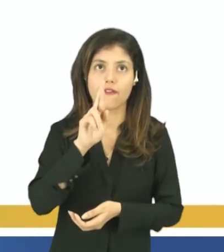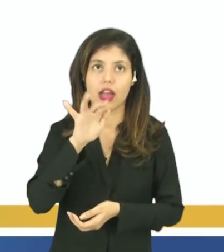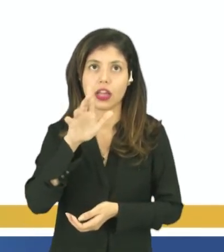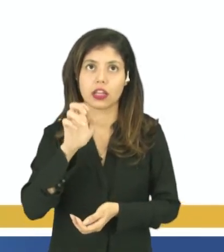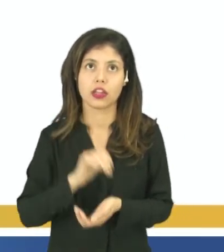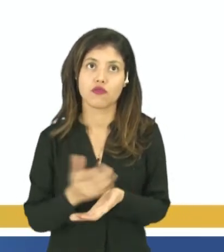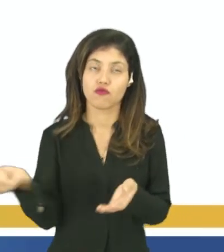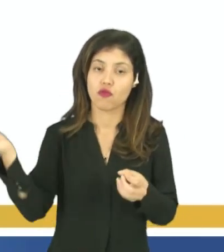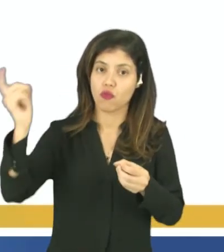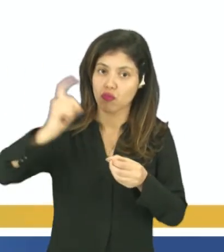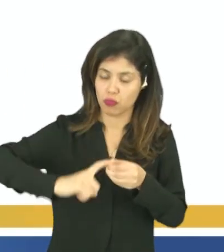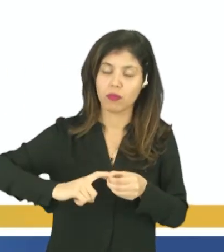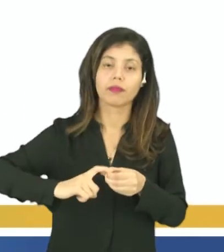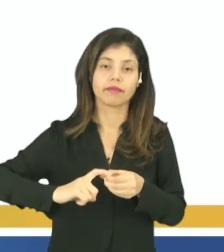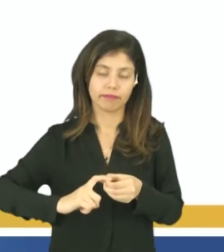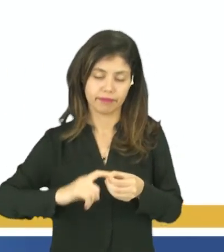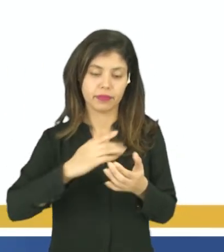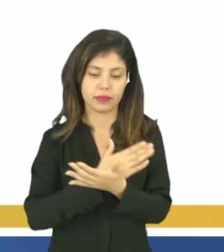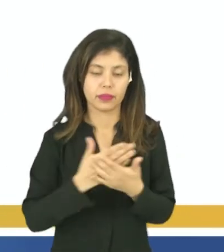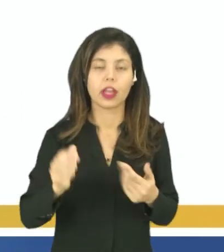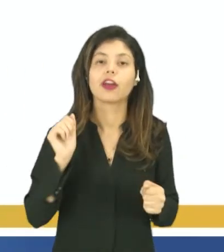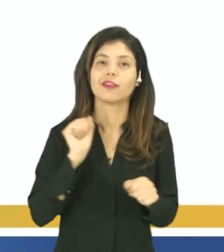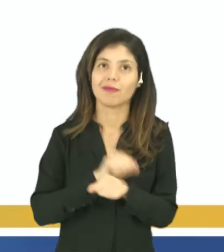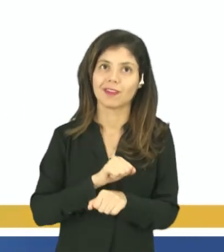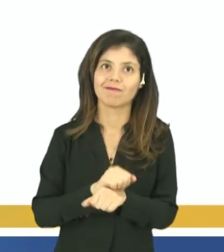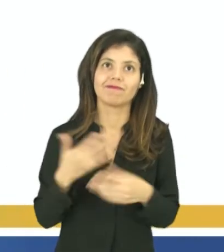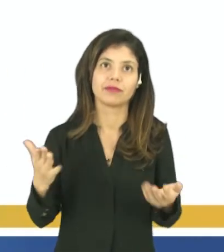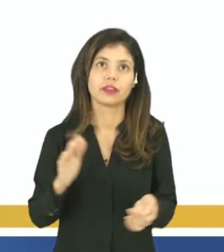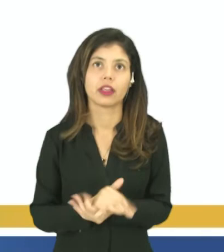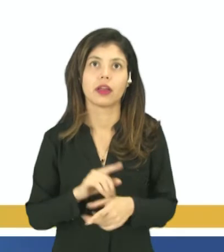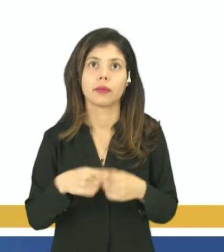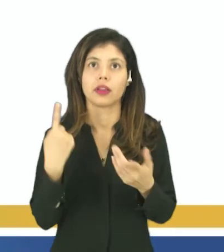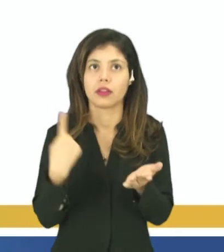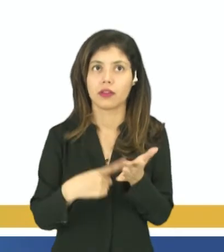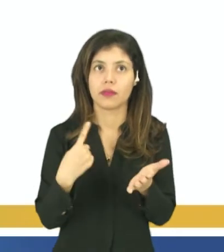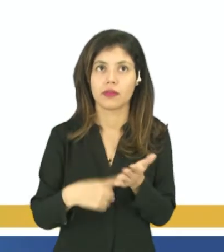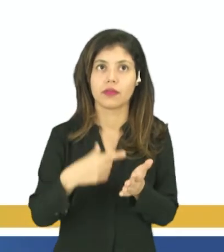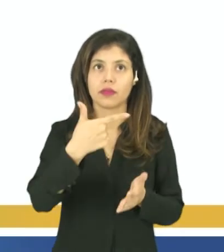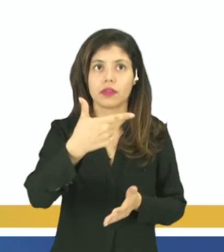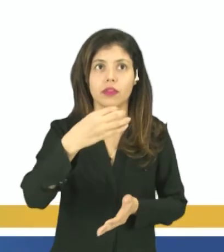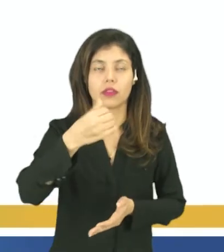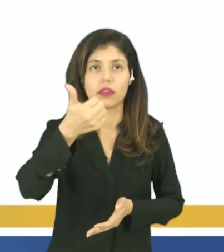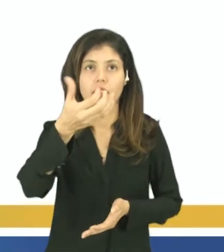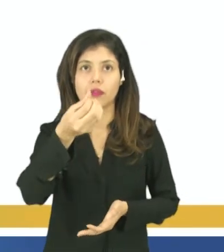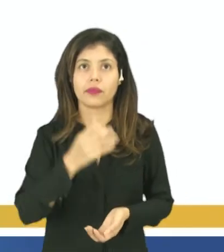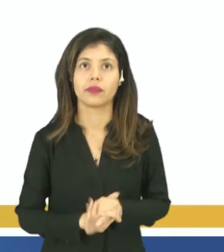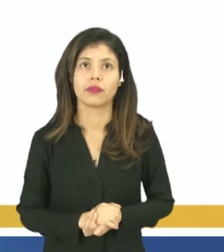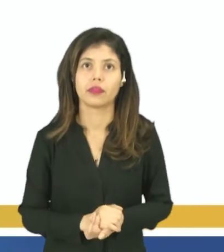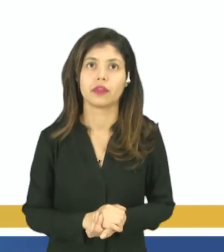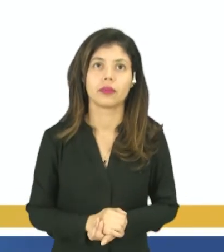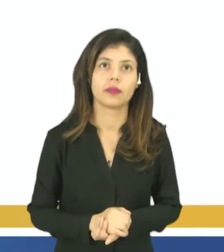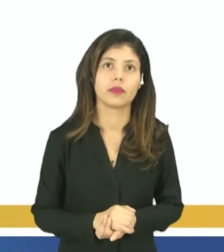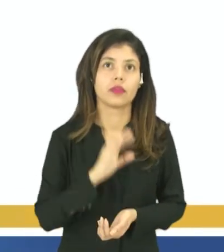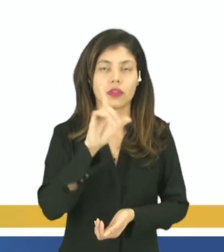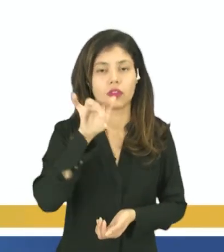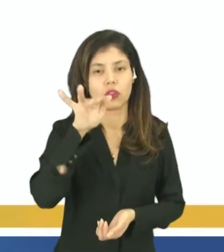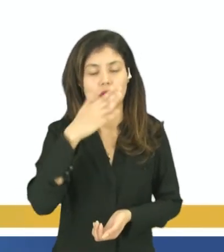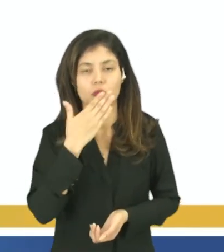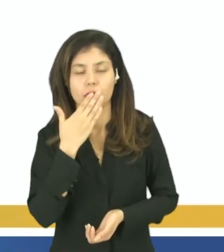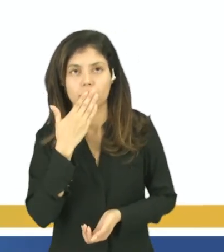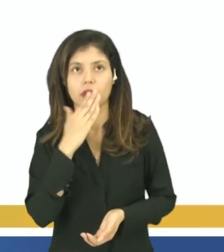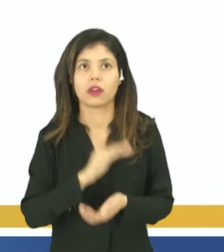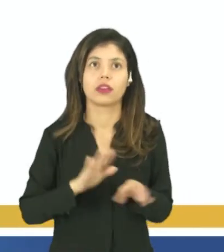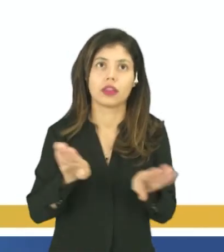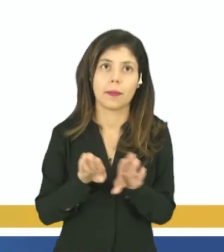atividades que até então tinham sido paralisadas. O acordo de paz assinado em 2016 entre o governo colombiano e as